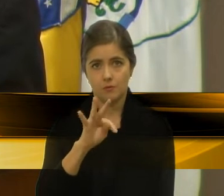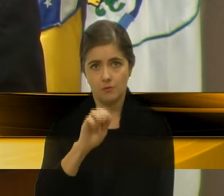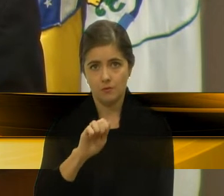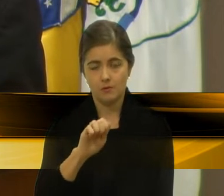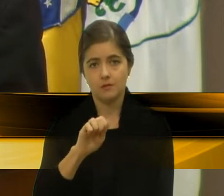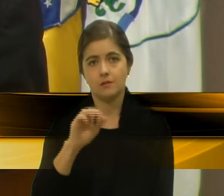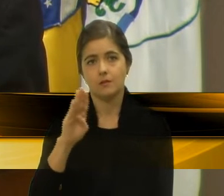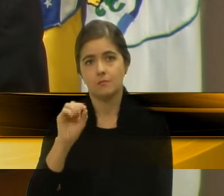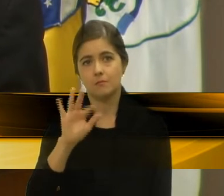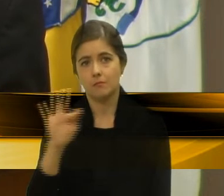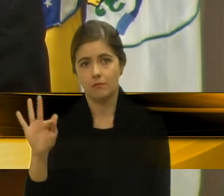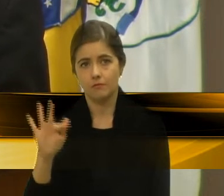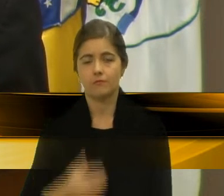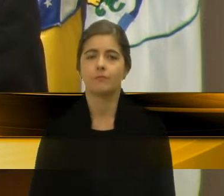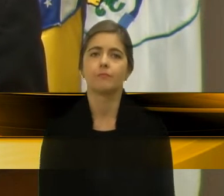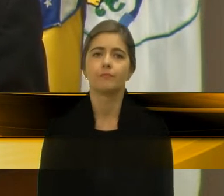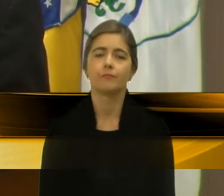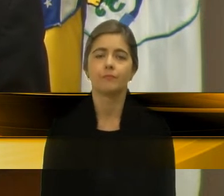Administrado então por Gilmar